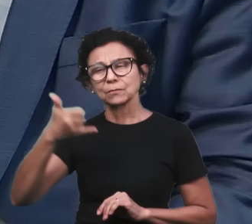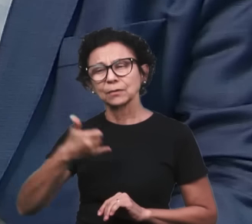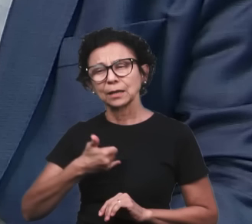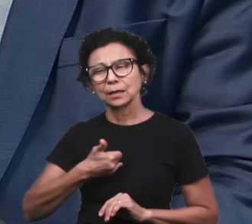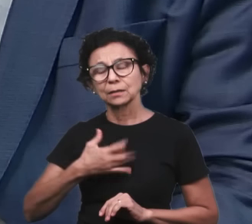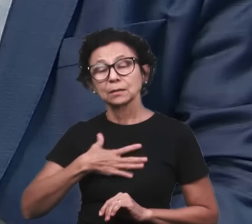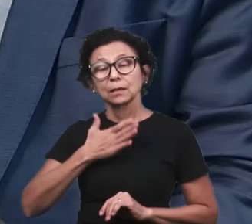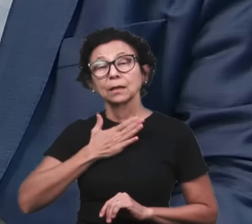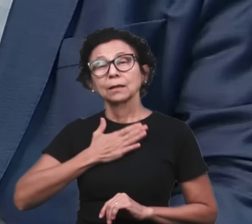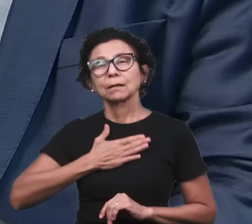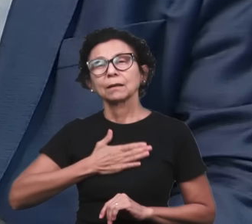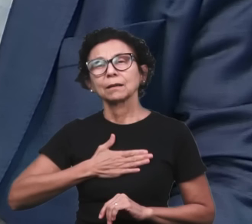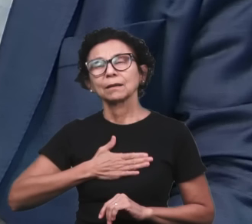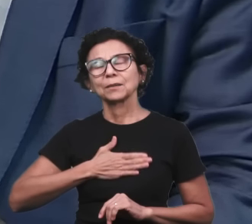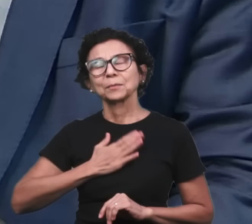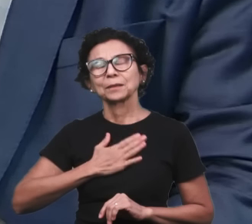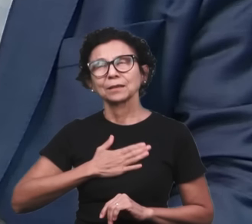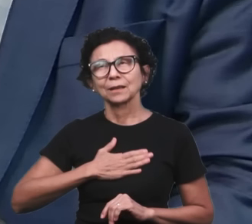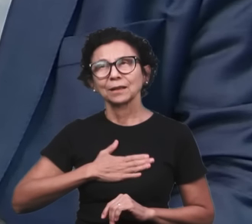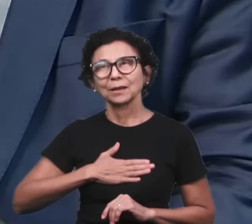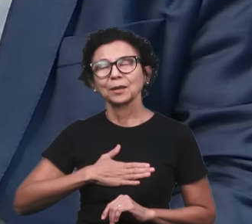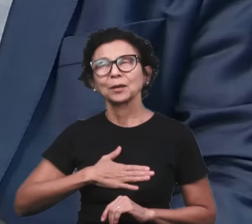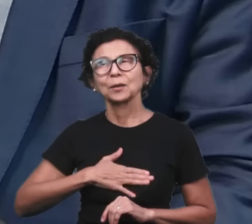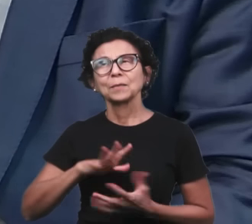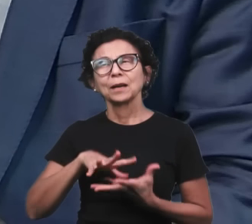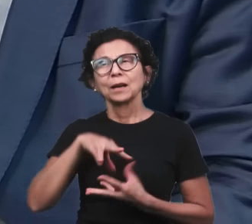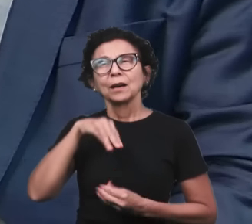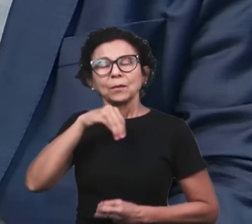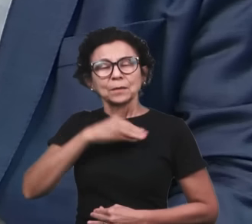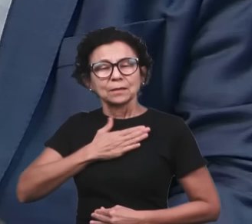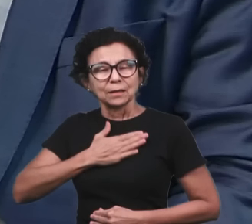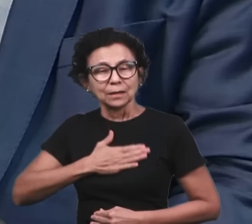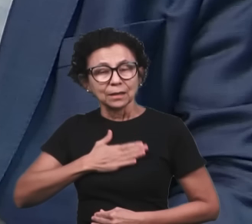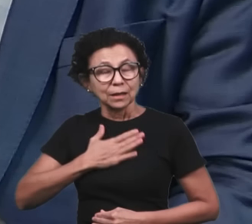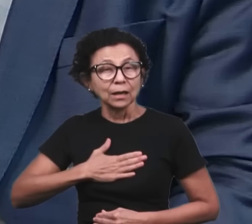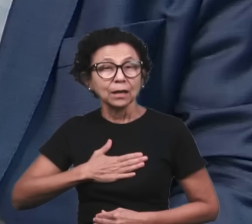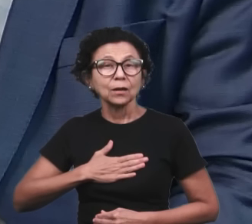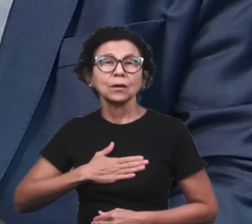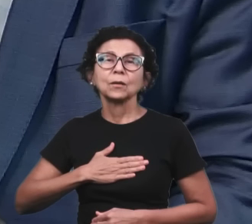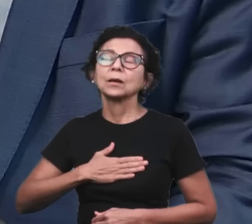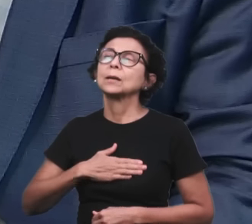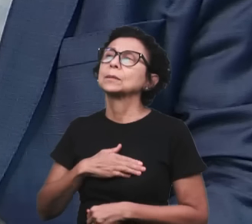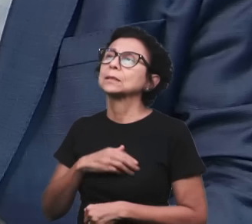esperança. E quando a esperança vem, a alma se acalma, né? O coração, ele